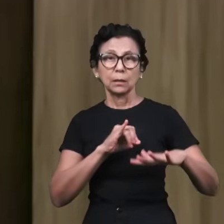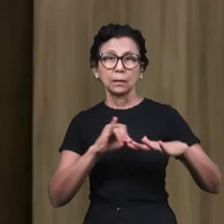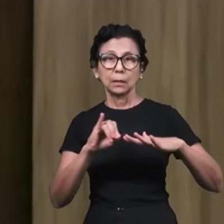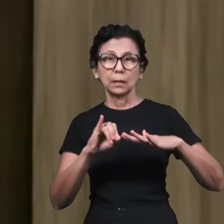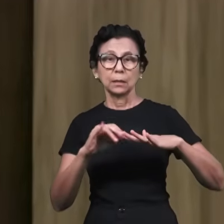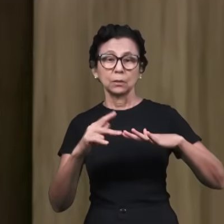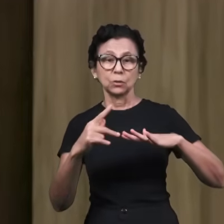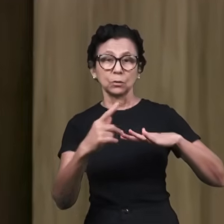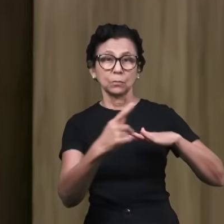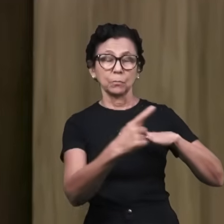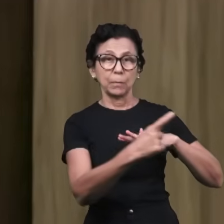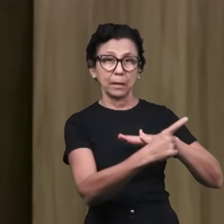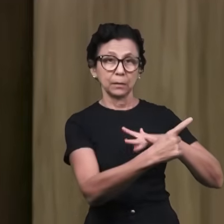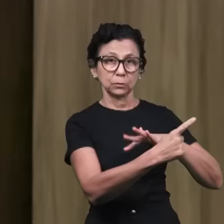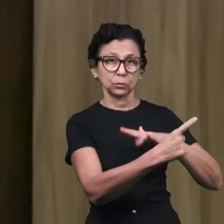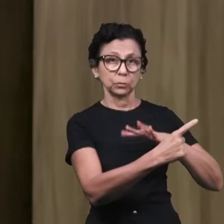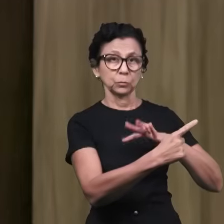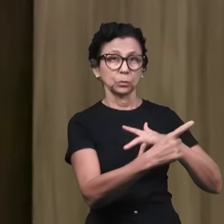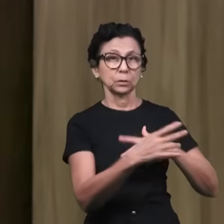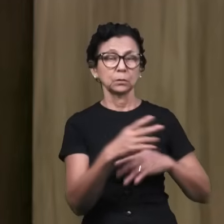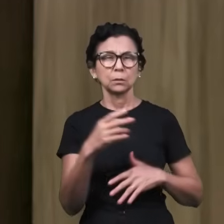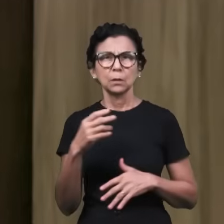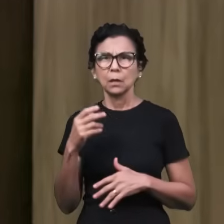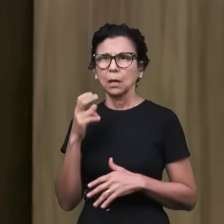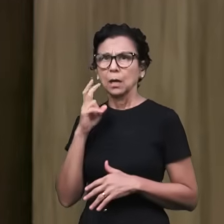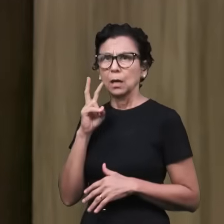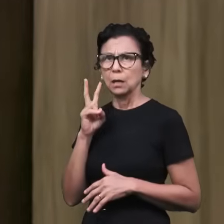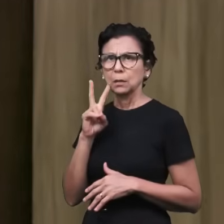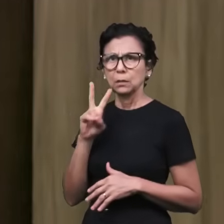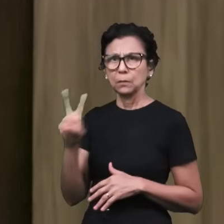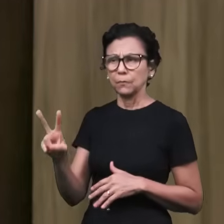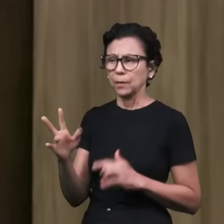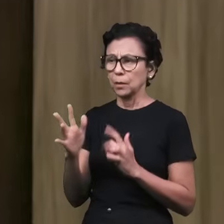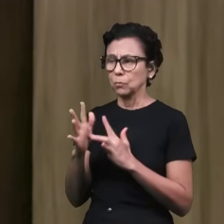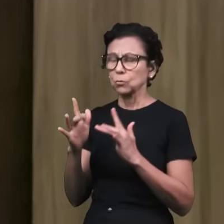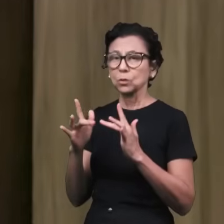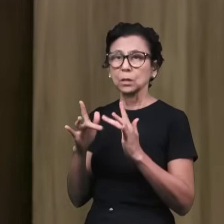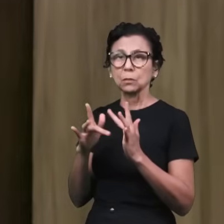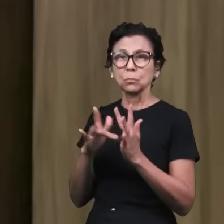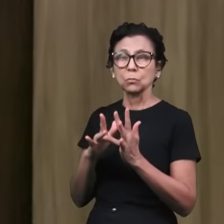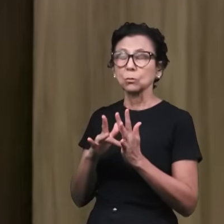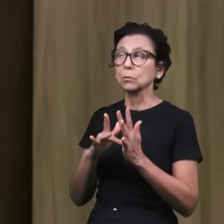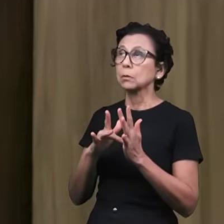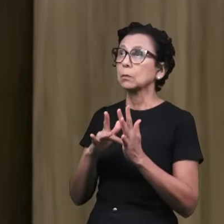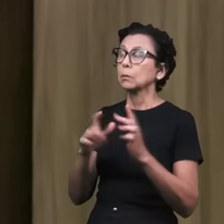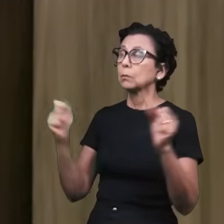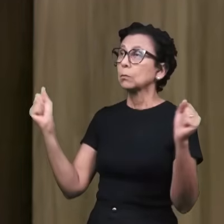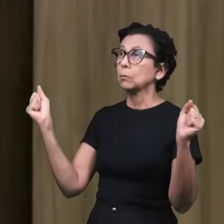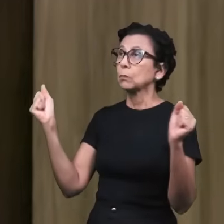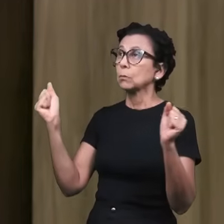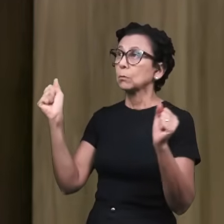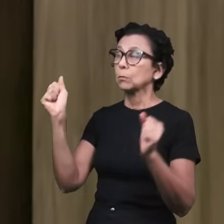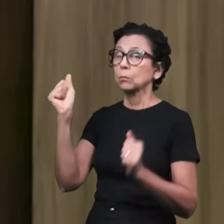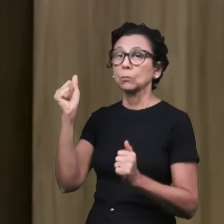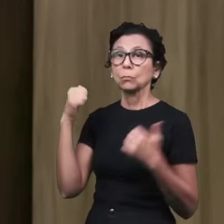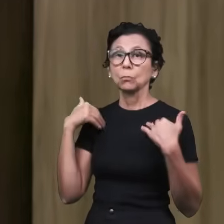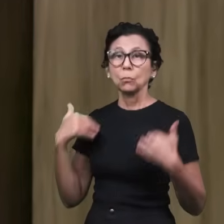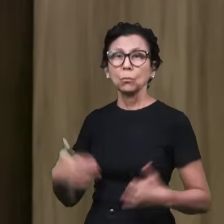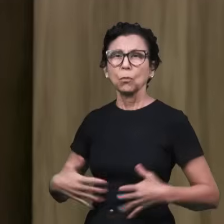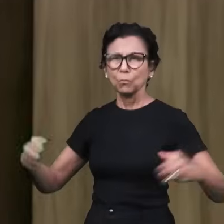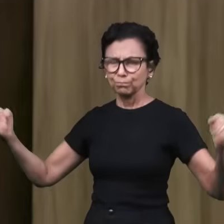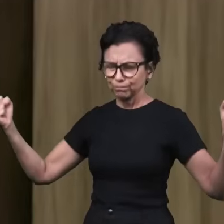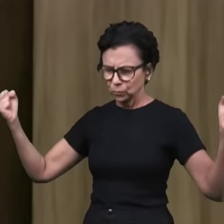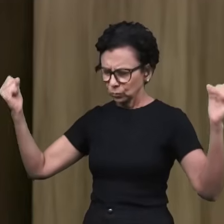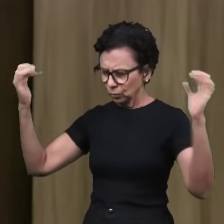glorificado, quando Amém. ele vê um Jesus com todas aquelas características, que ele cai aos seus pés como morto, diante da